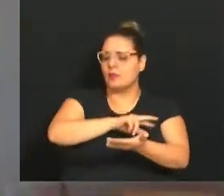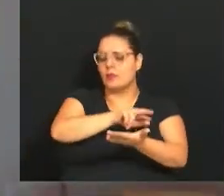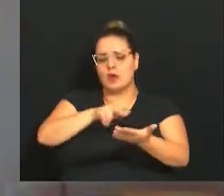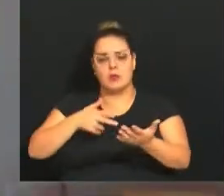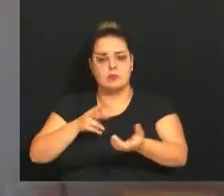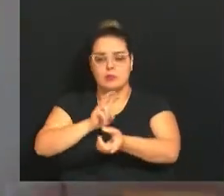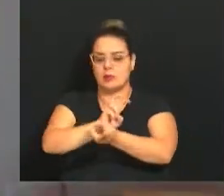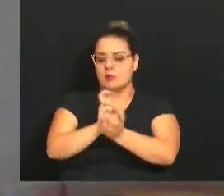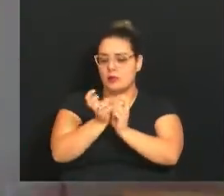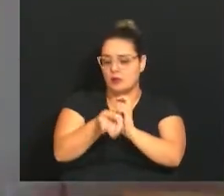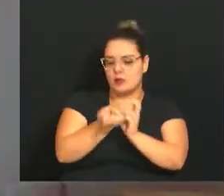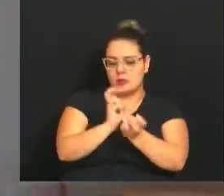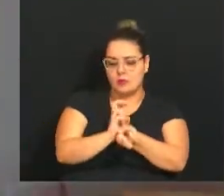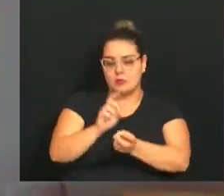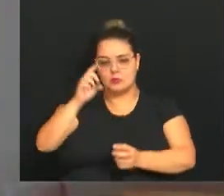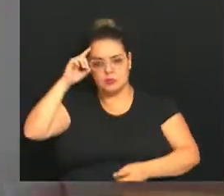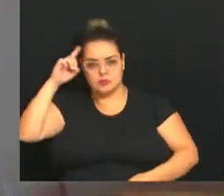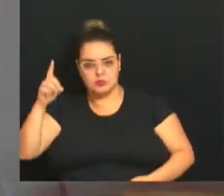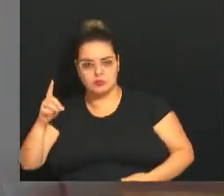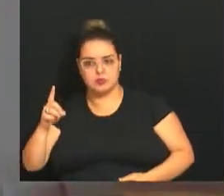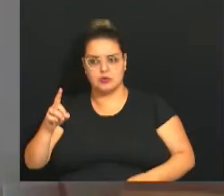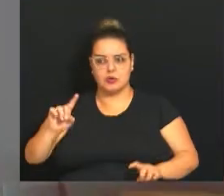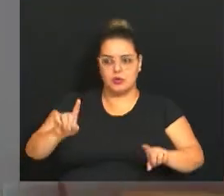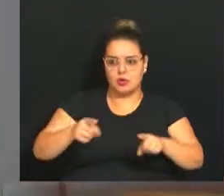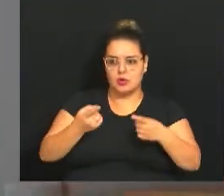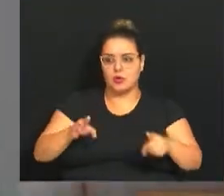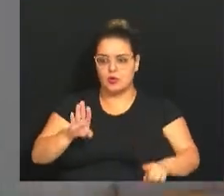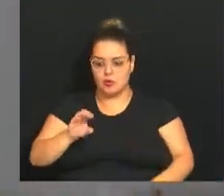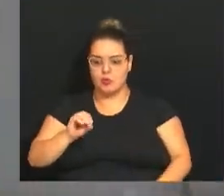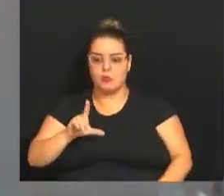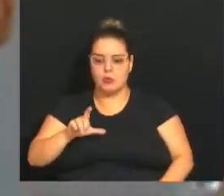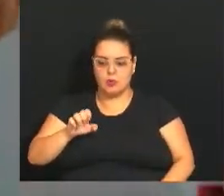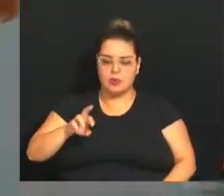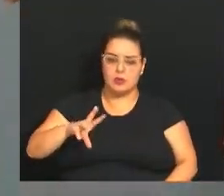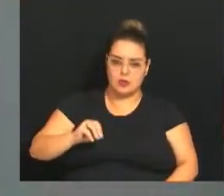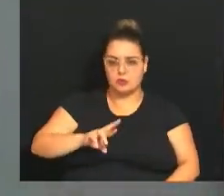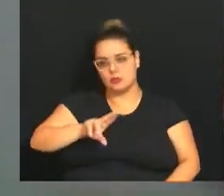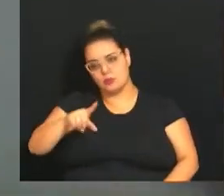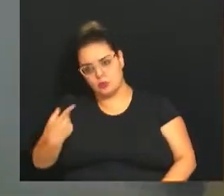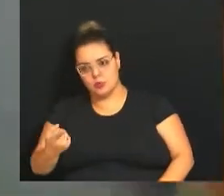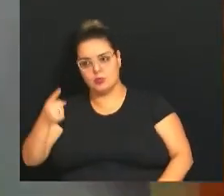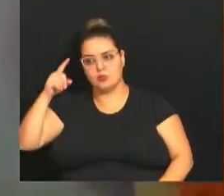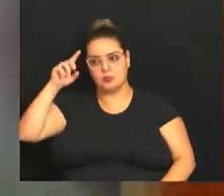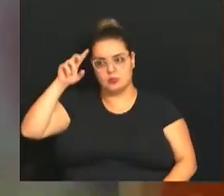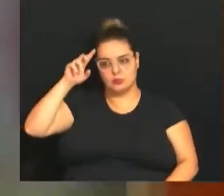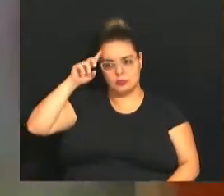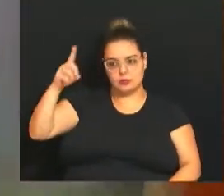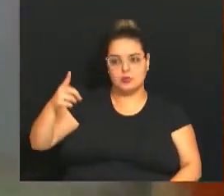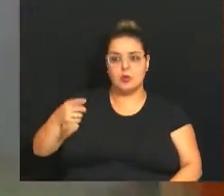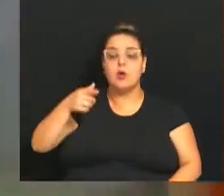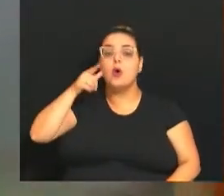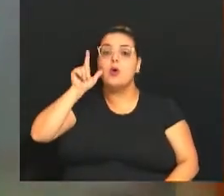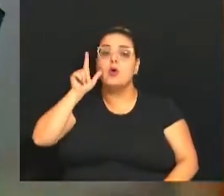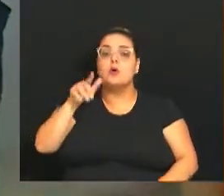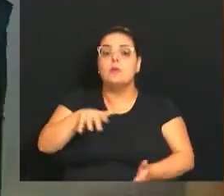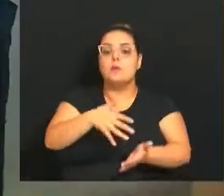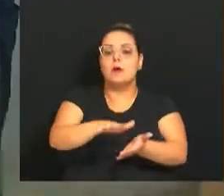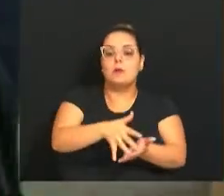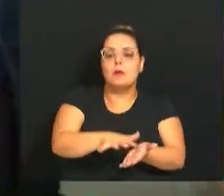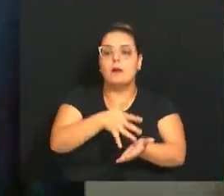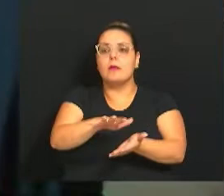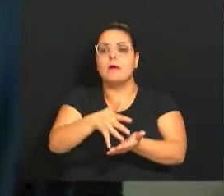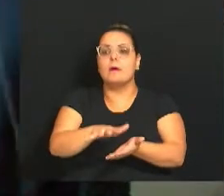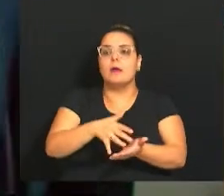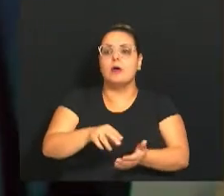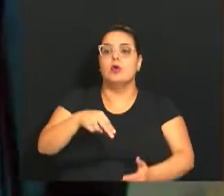dia e bolero no outro. É bem diverso. Diverso. Ontem a gente teve samba com o Núcleo Cupinzeiro. Então, assim... É diverso